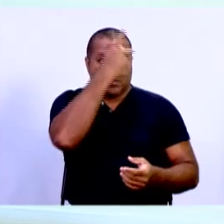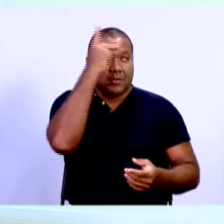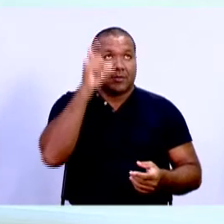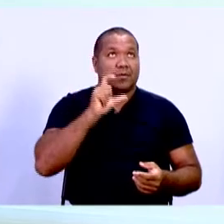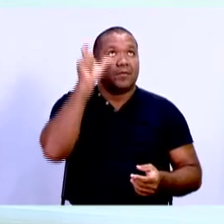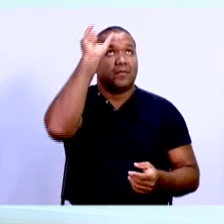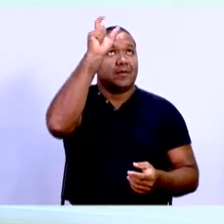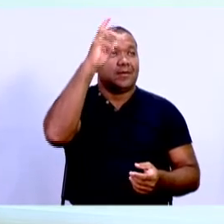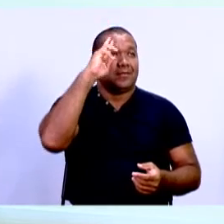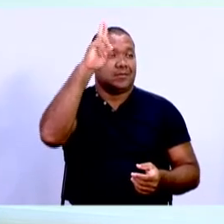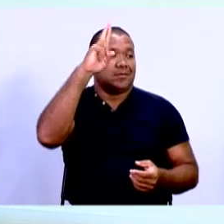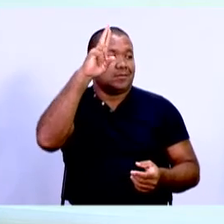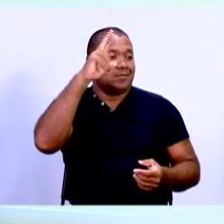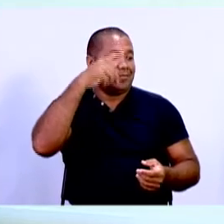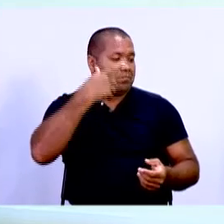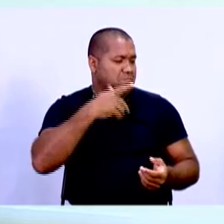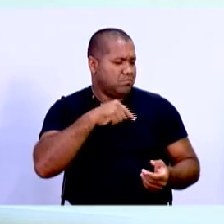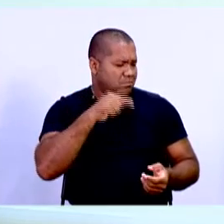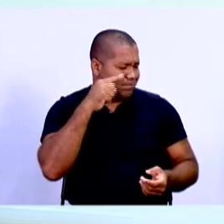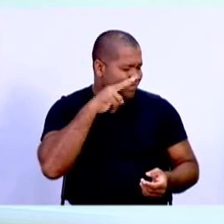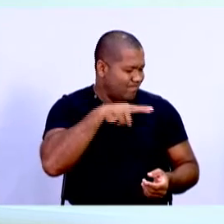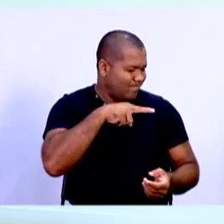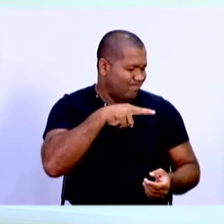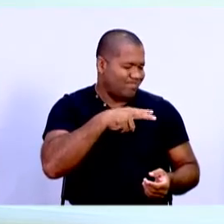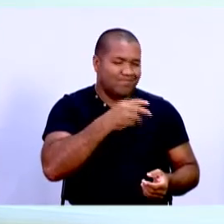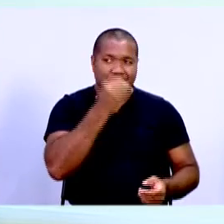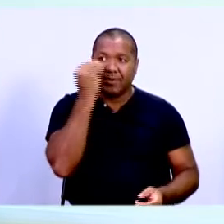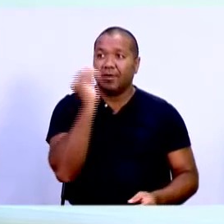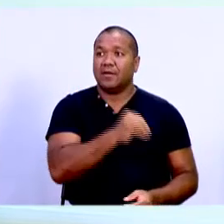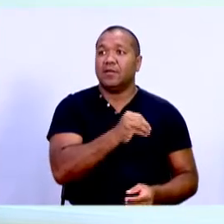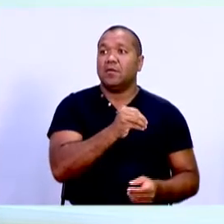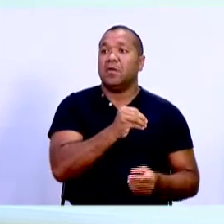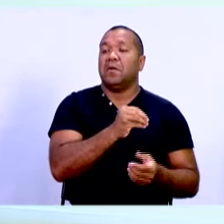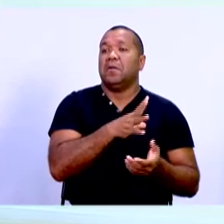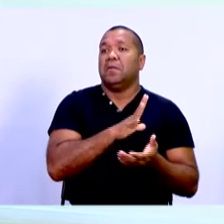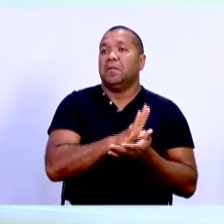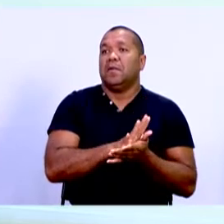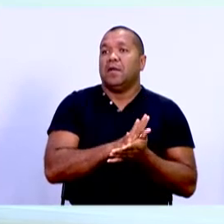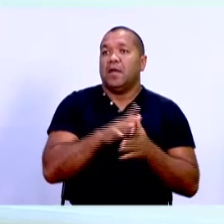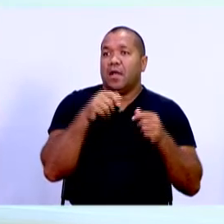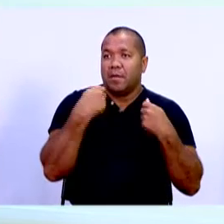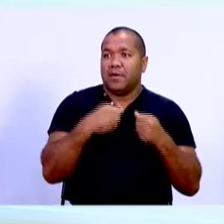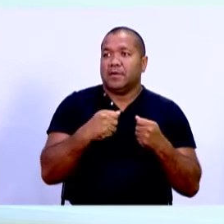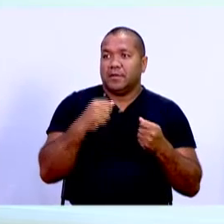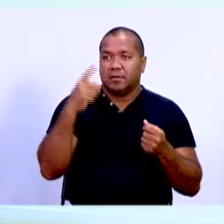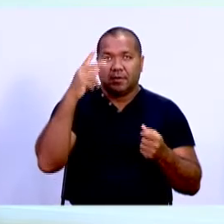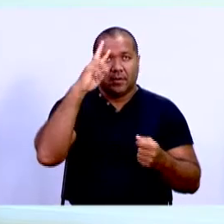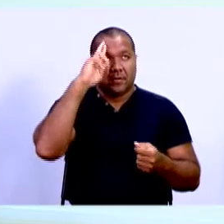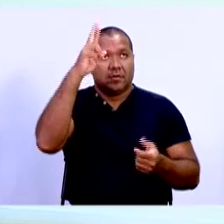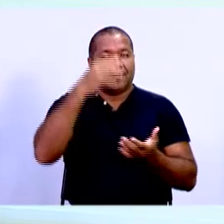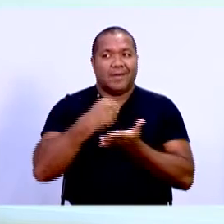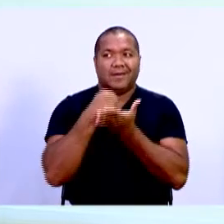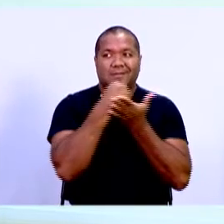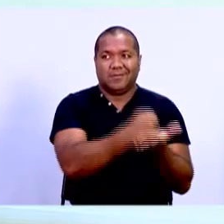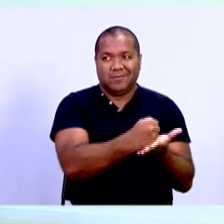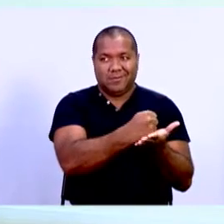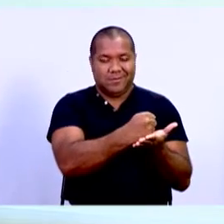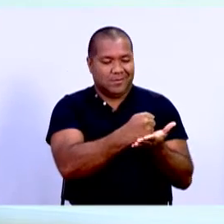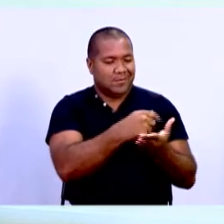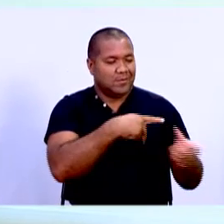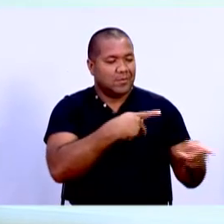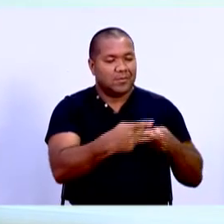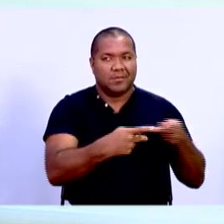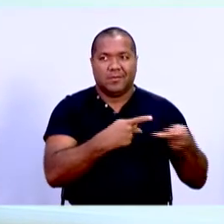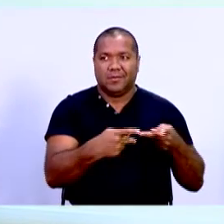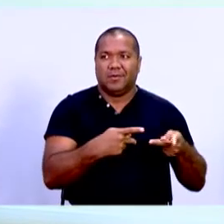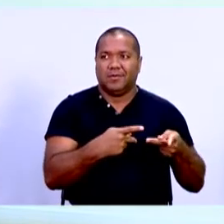pessoas que tomam decisão não tiverem interesse nesse tipo de informação. Então, o apoio da gestão superior é muito importante